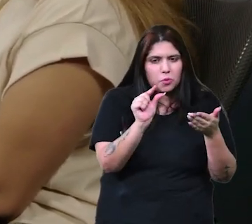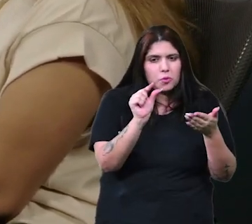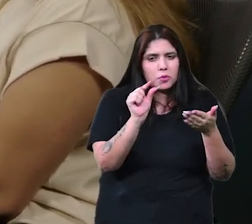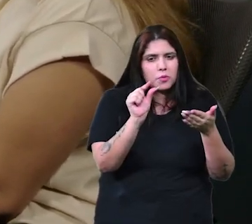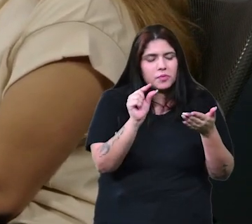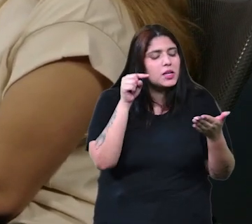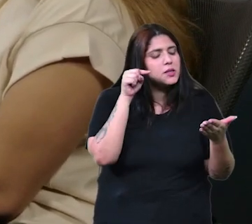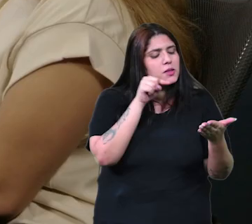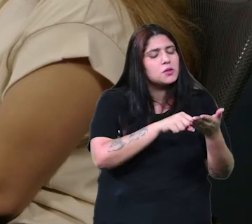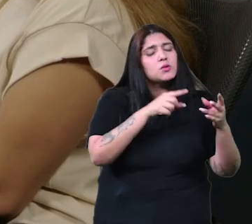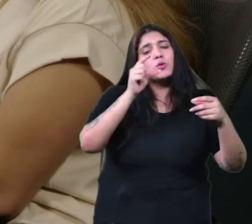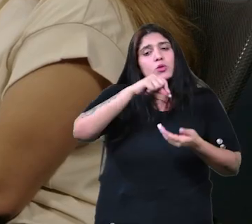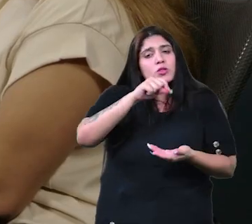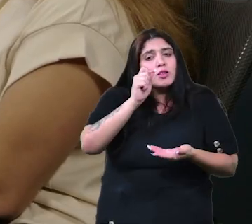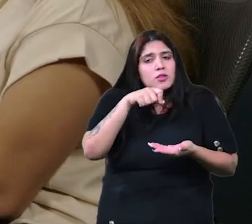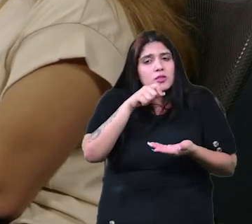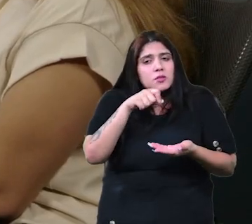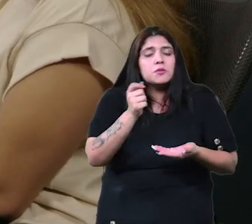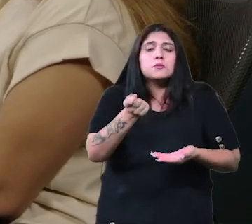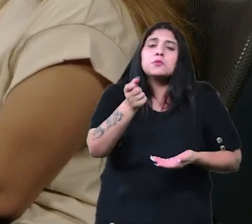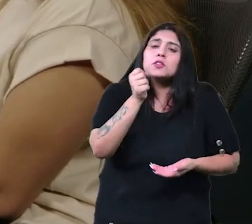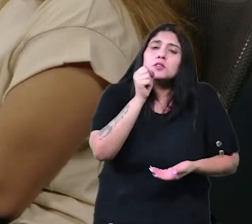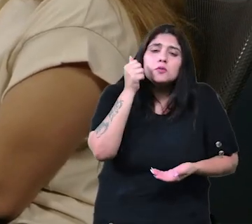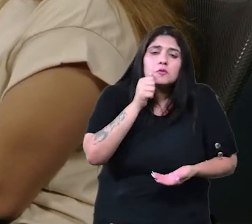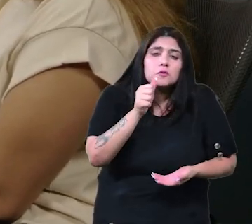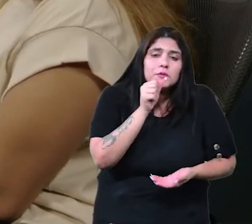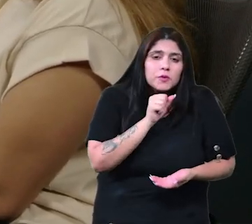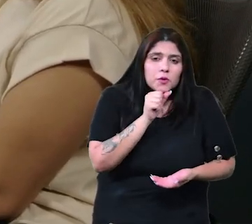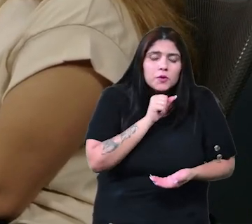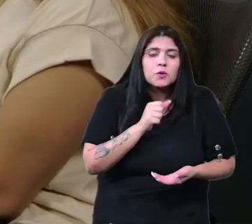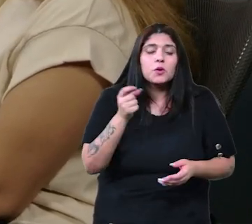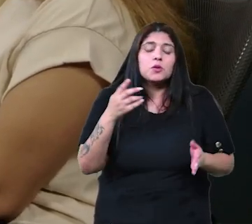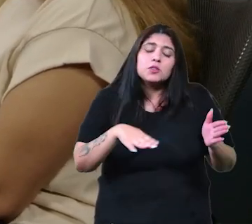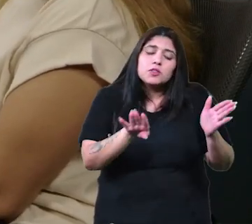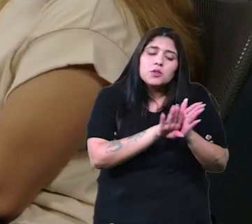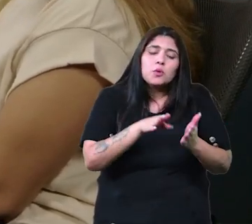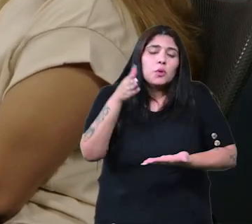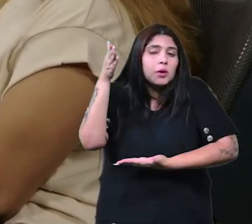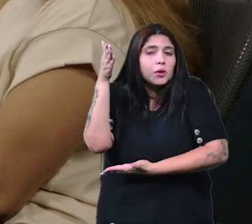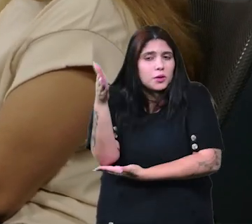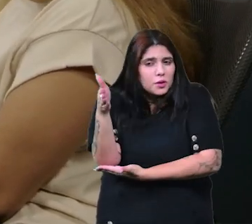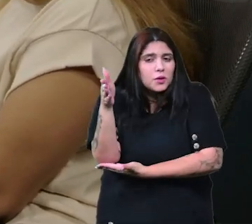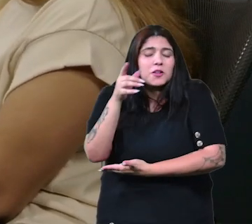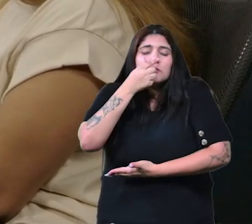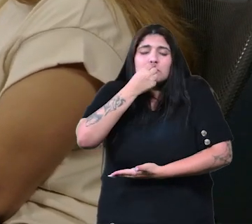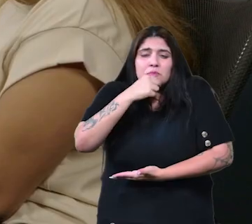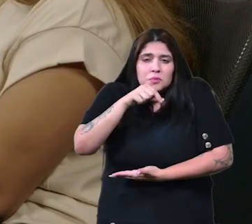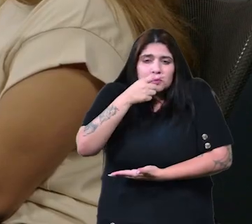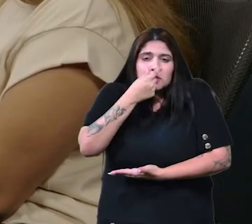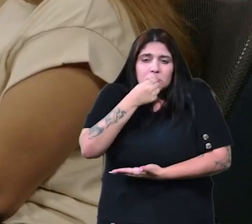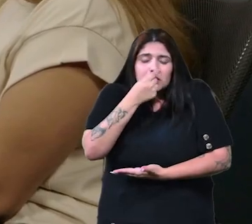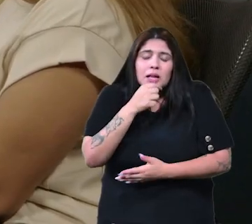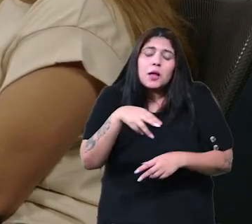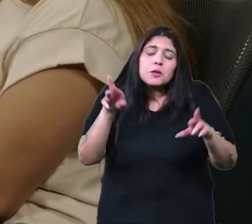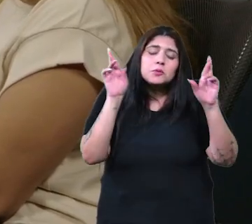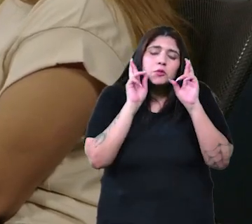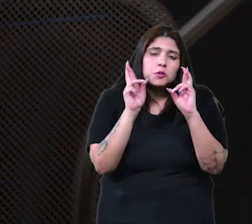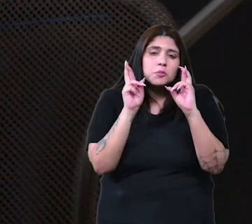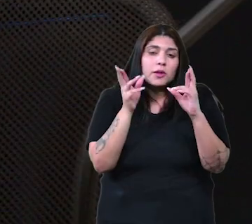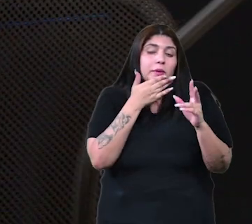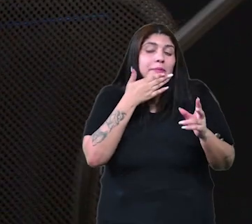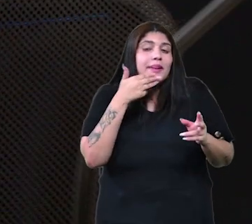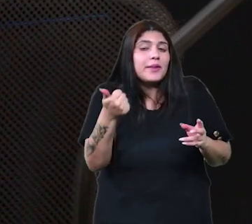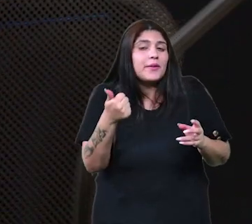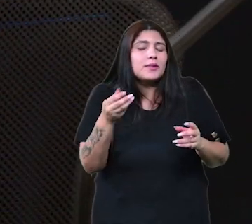chazinho de vó, você vê que você chegou no hotel resfriada, espero que melhore para que sua experiência aqui em Brasília, né, seja